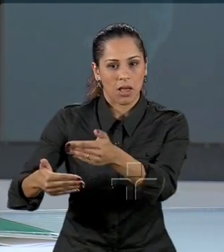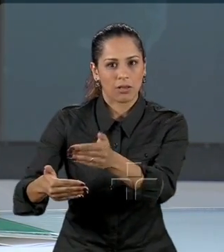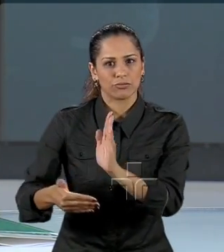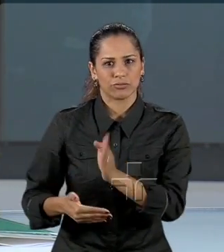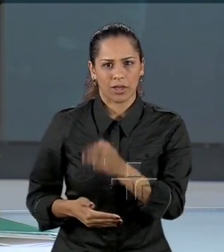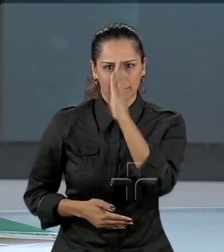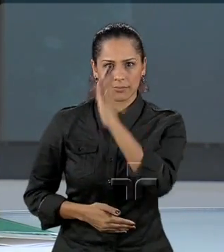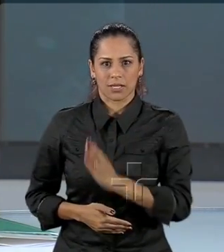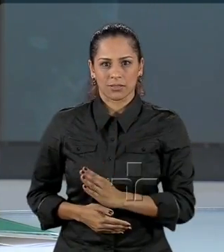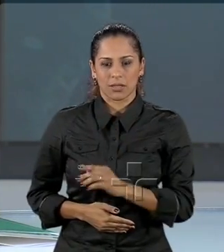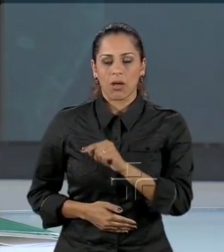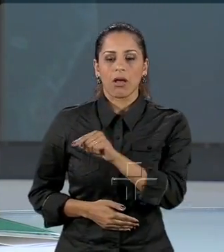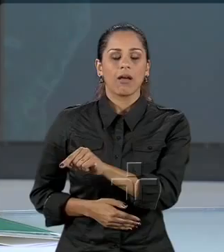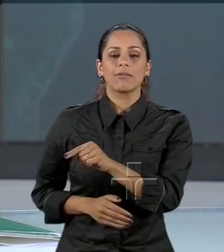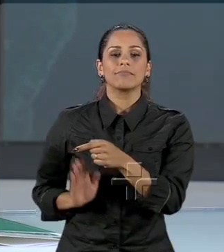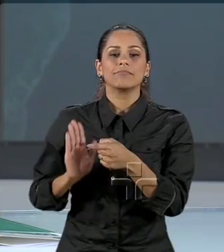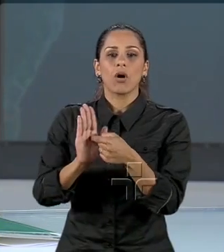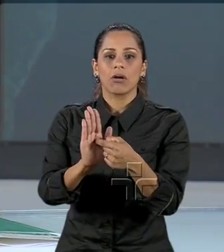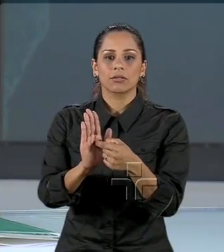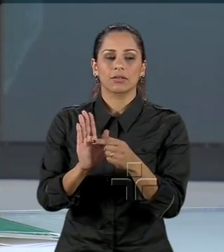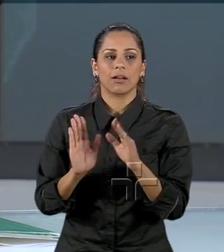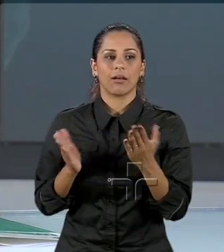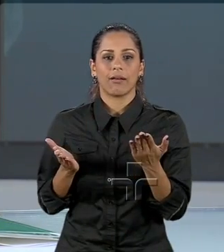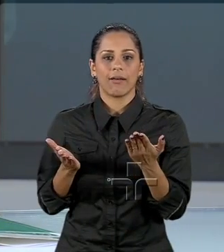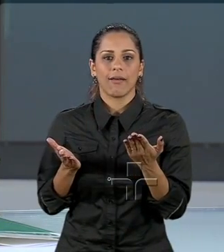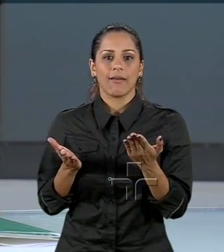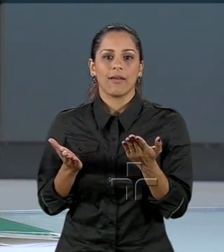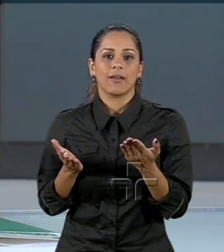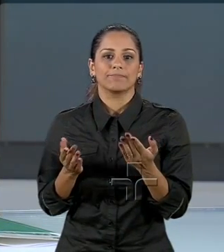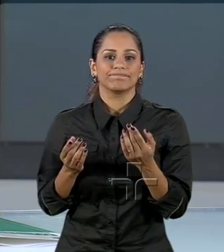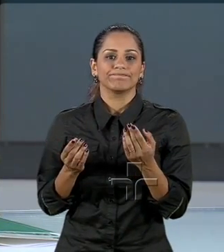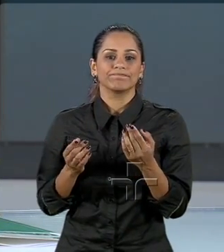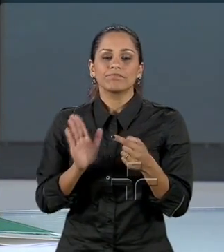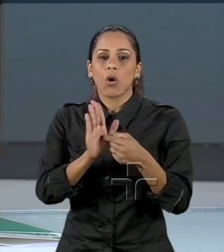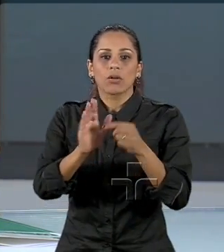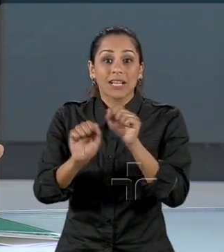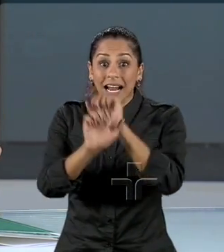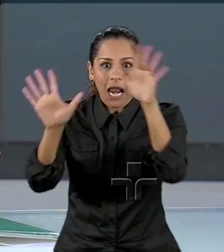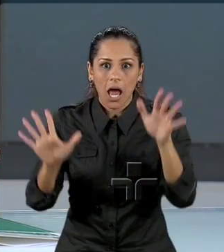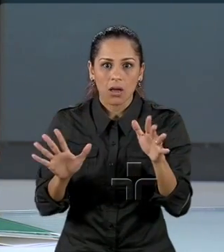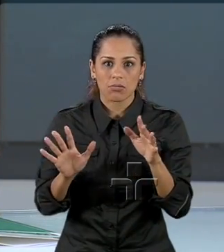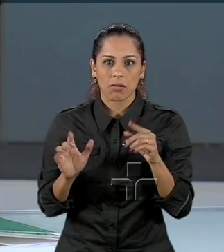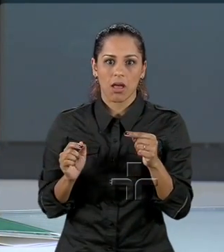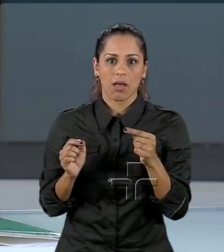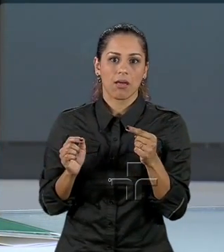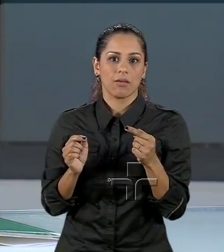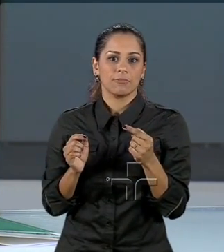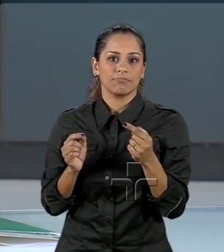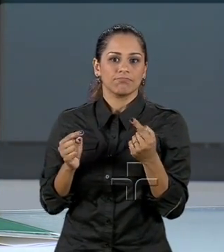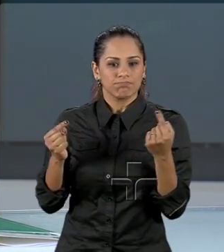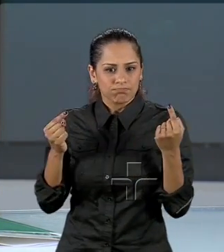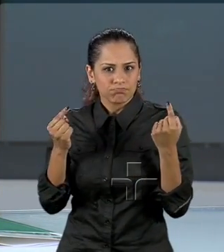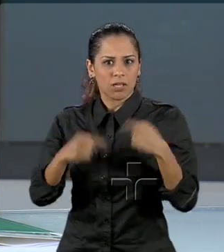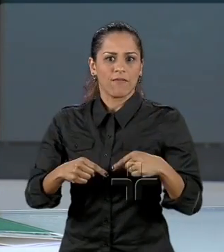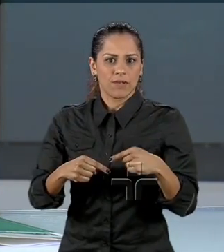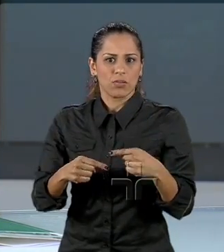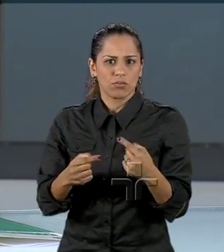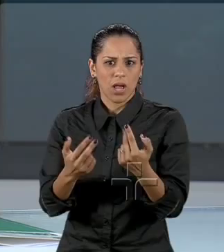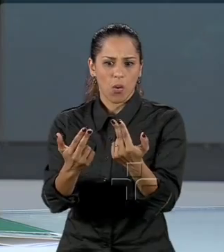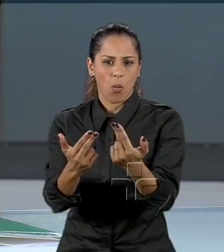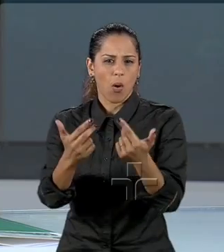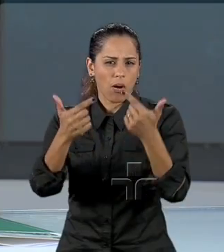um atestado, é uma declaração de guerra, não é? A nossa imagem de país sério, os nossos propósitos de superação de